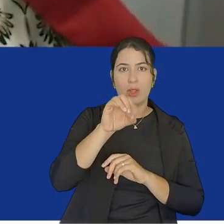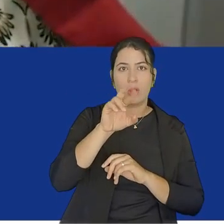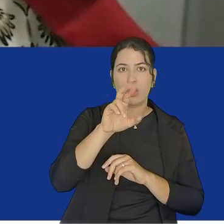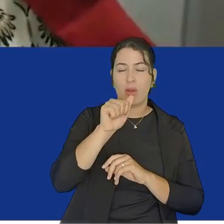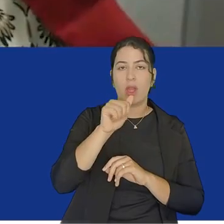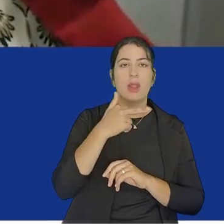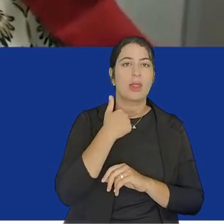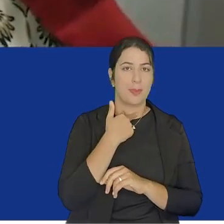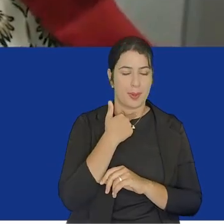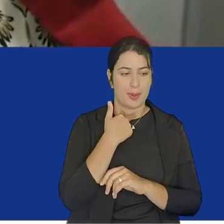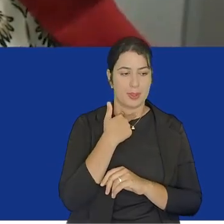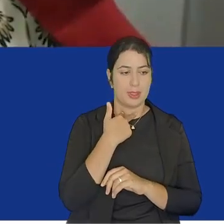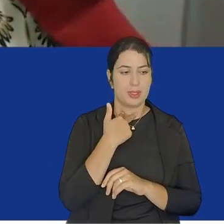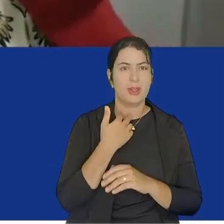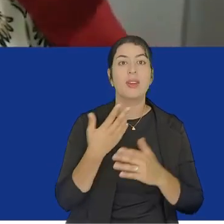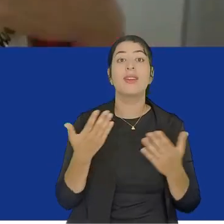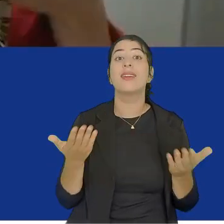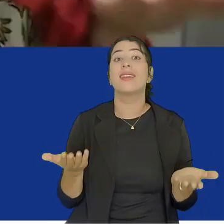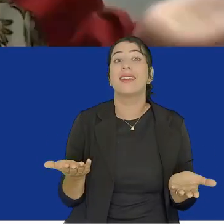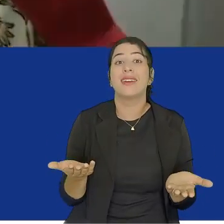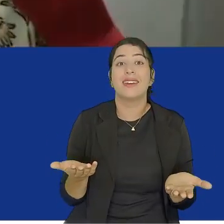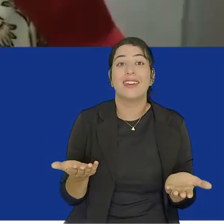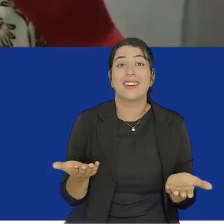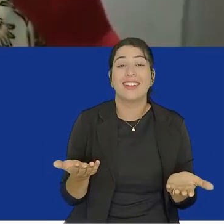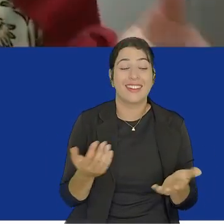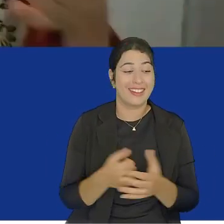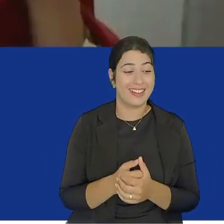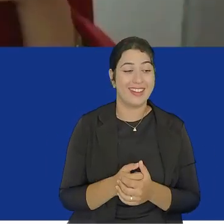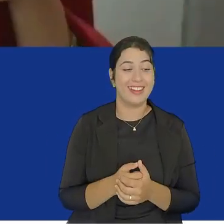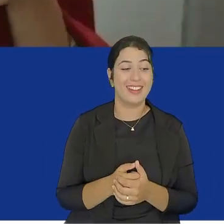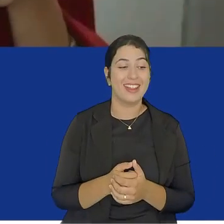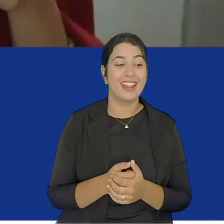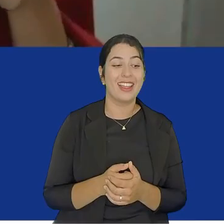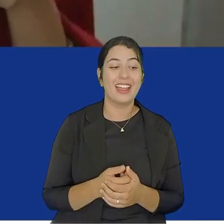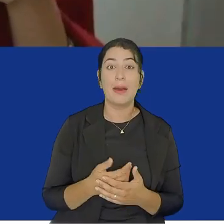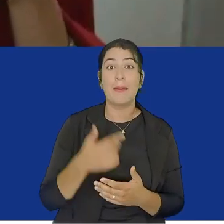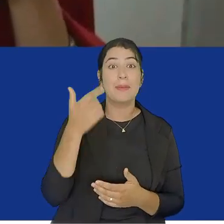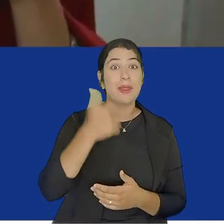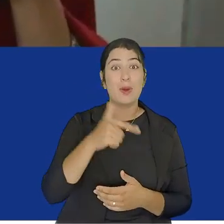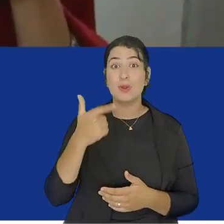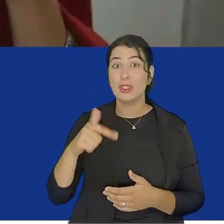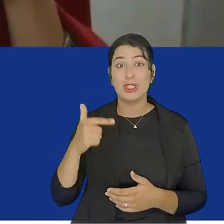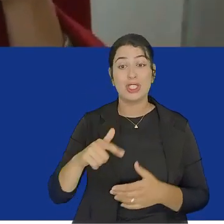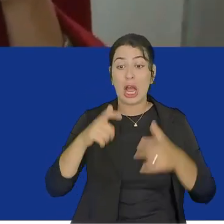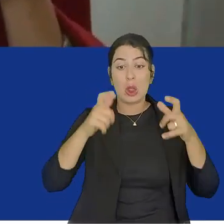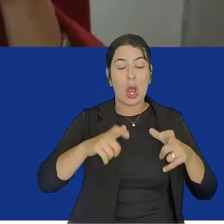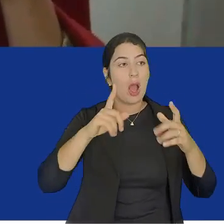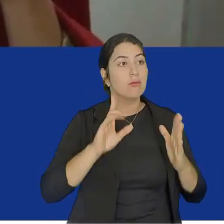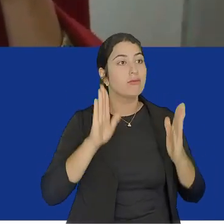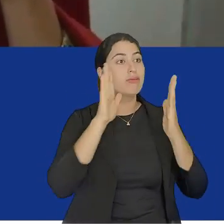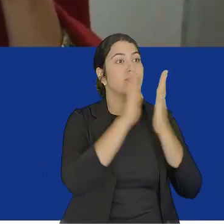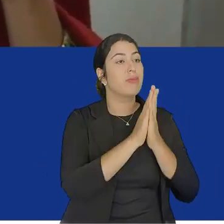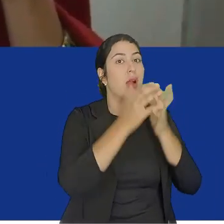Gente, e aí? Não pode ir para lá e vai para onde? Gente, não tinha para onde. Não tinha